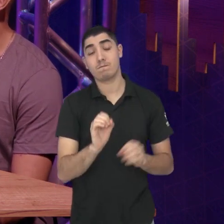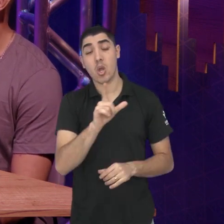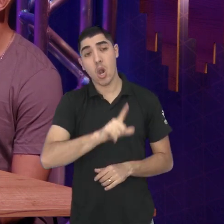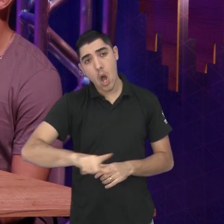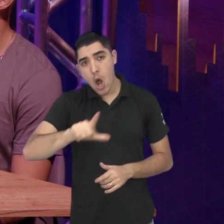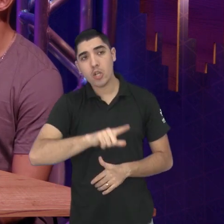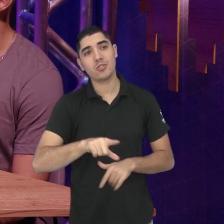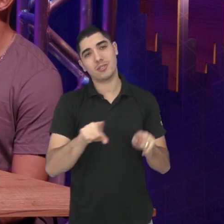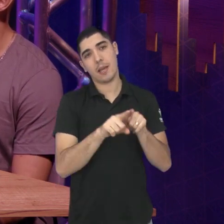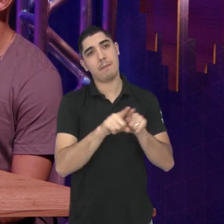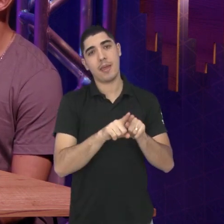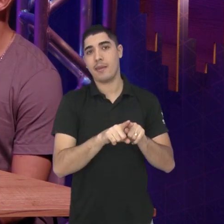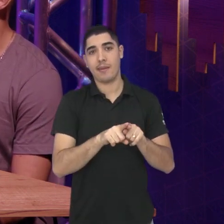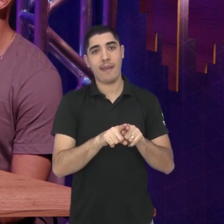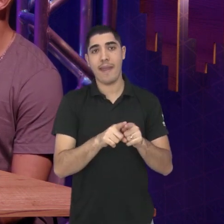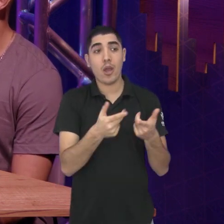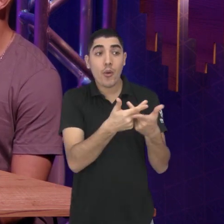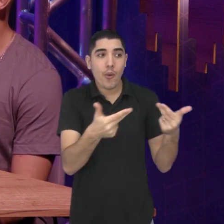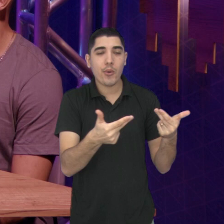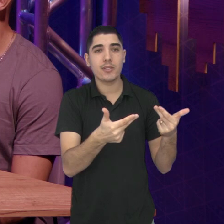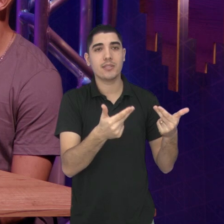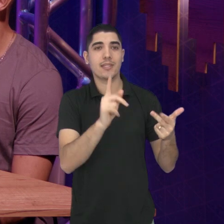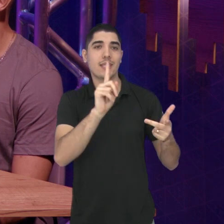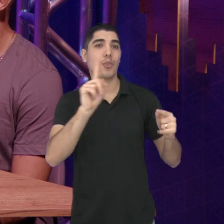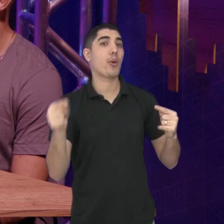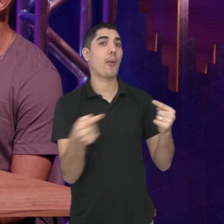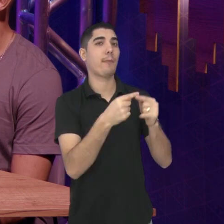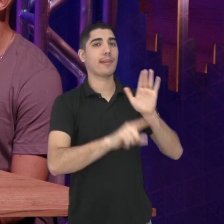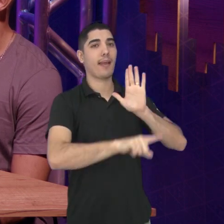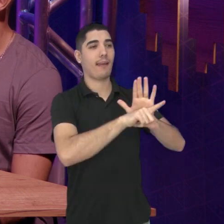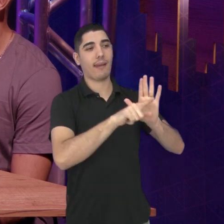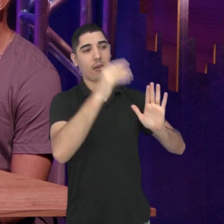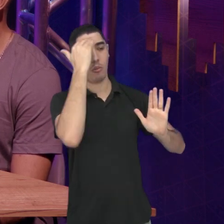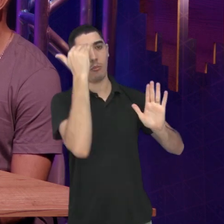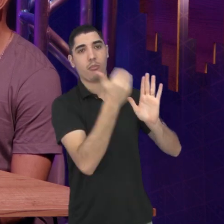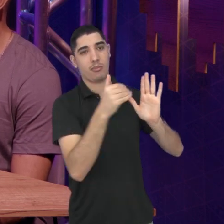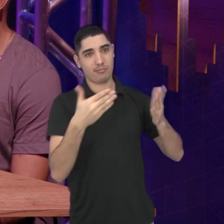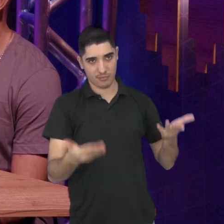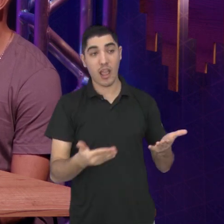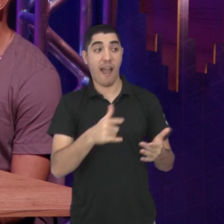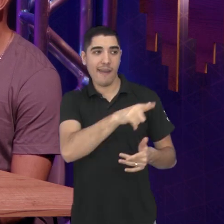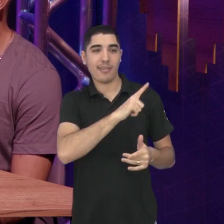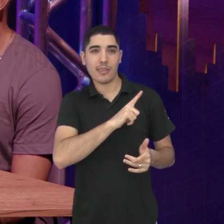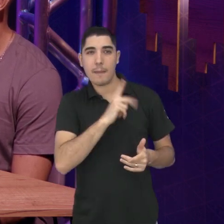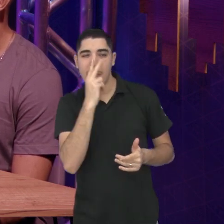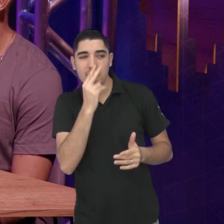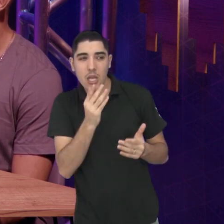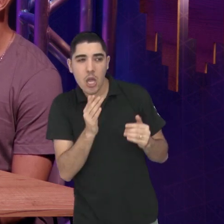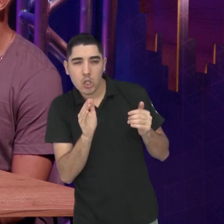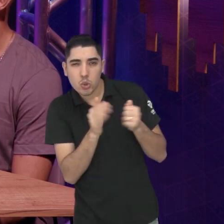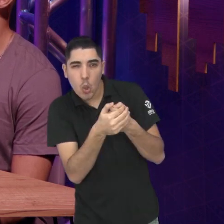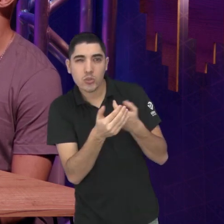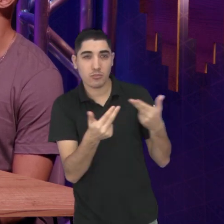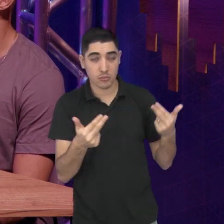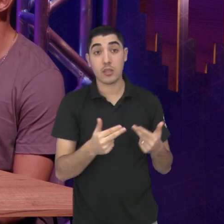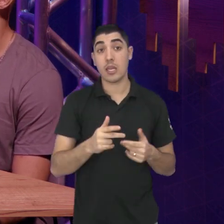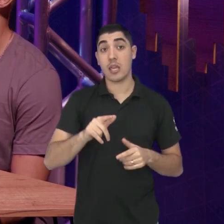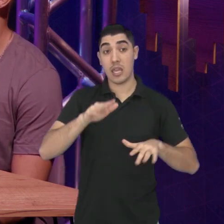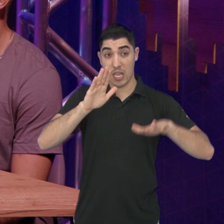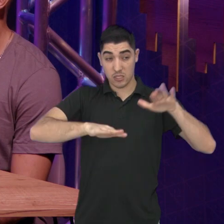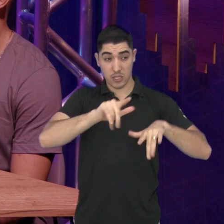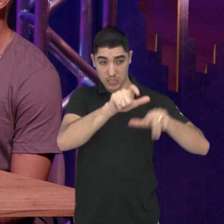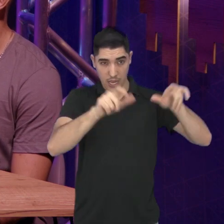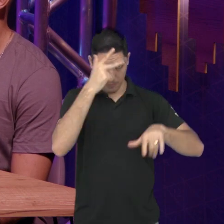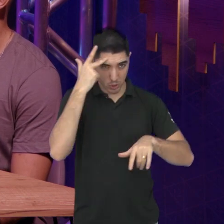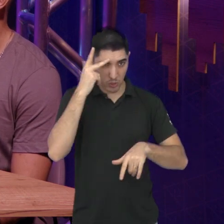que viola a lei, então essas coisas são feitas de forma escondida, e muitas vezes o trabalhador ele também é coagido, ele é ameaçado,